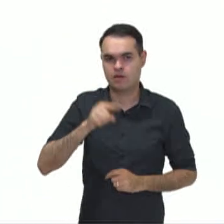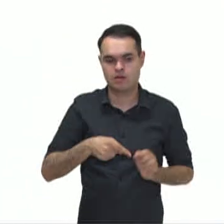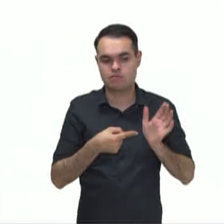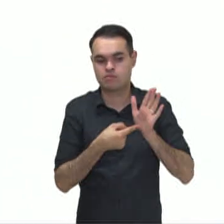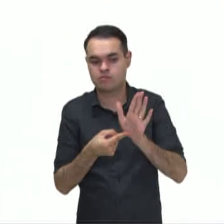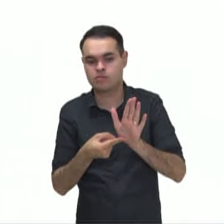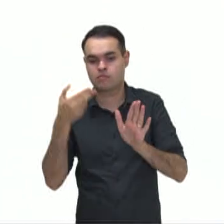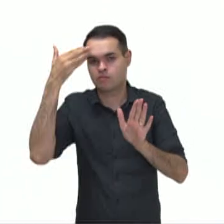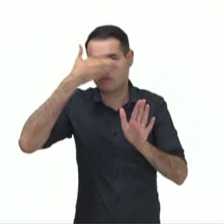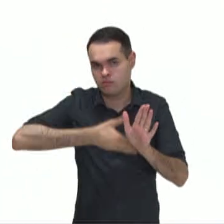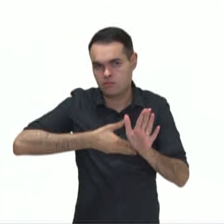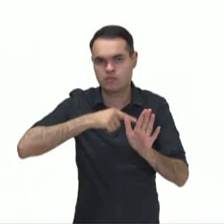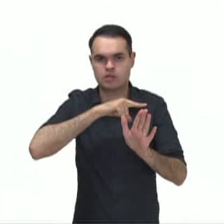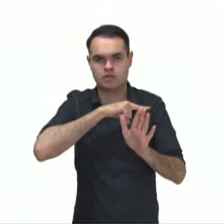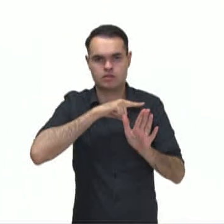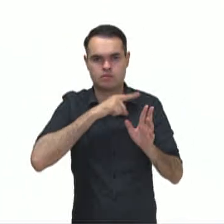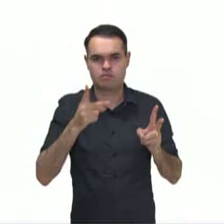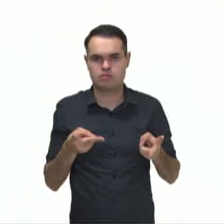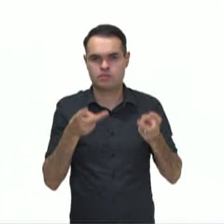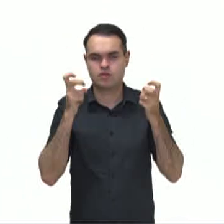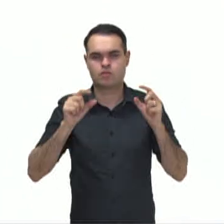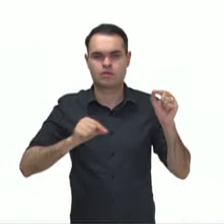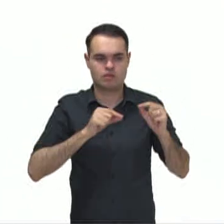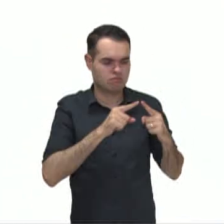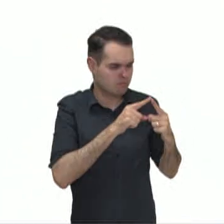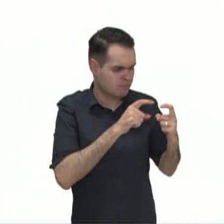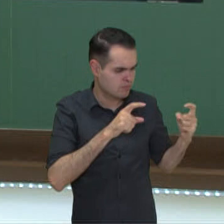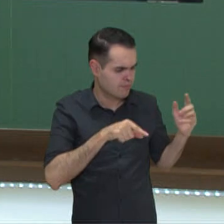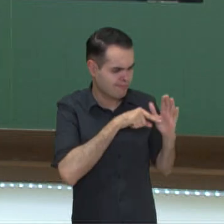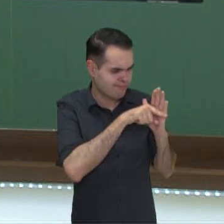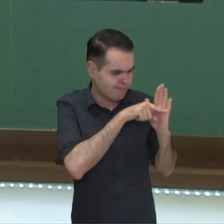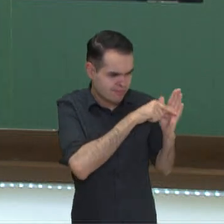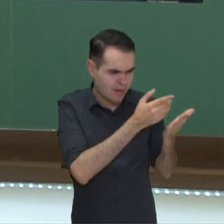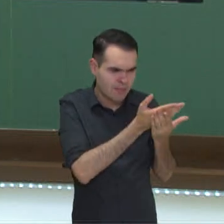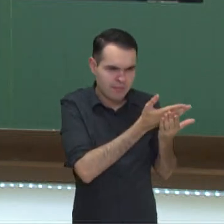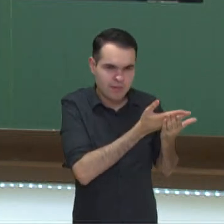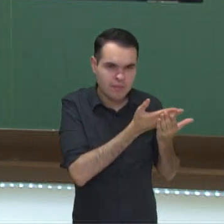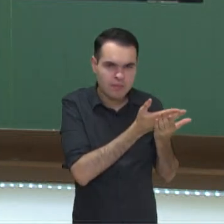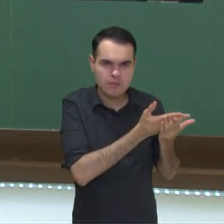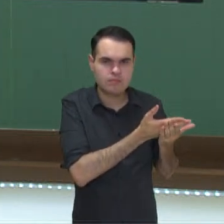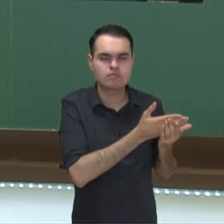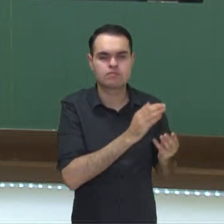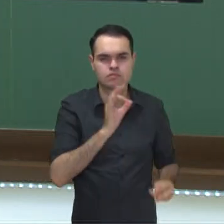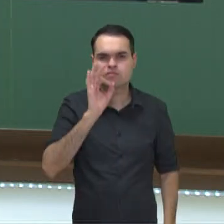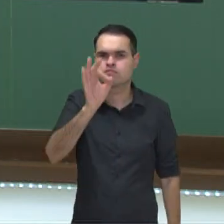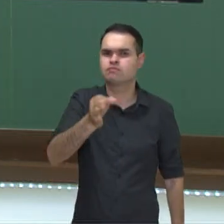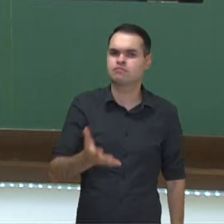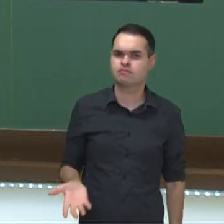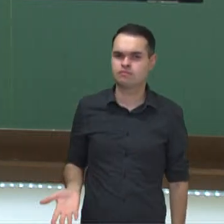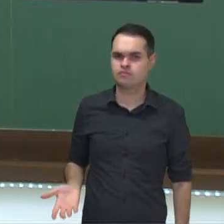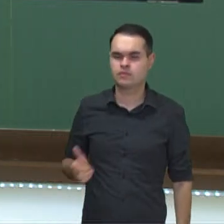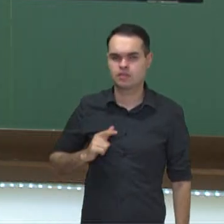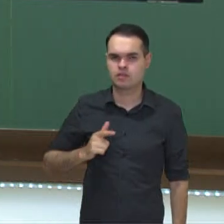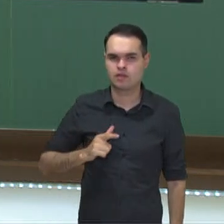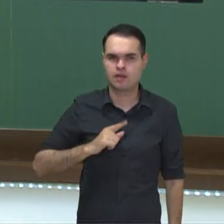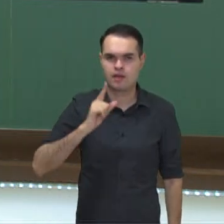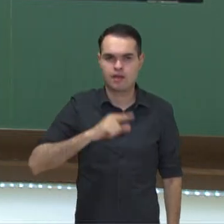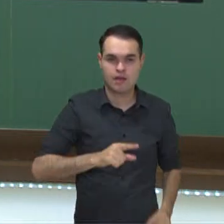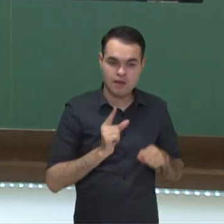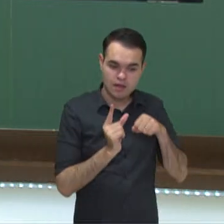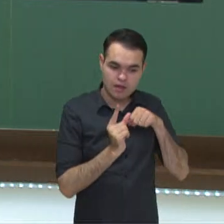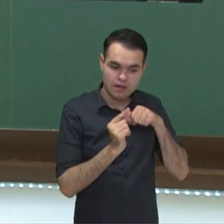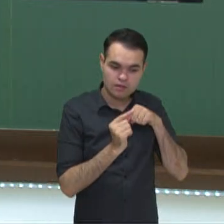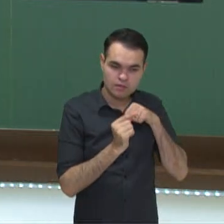da confirmação dessa percepção por cientistas e pesquisas. Isso mesmo, nós temos aqui já uma argumentação